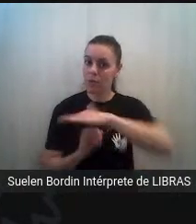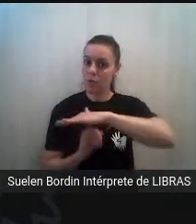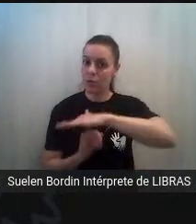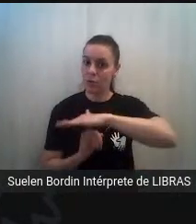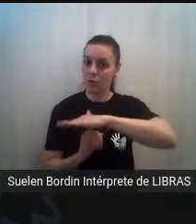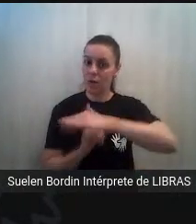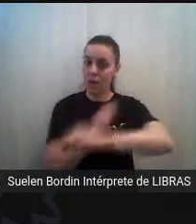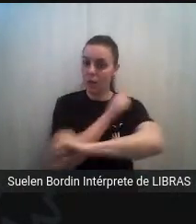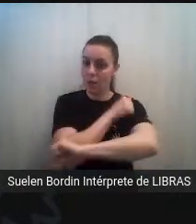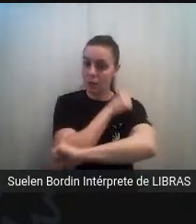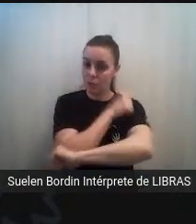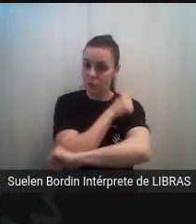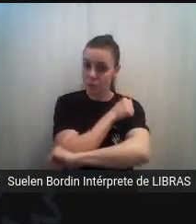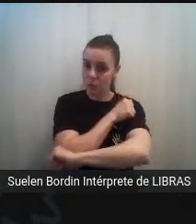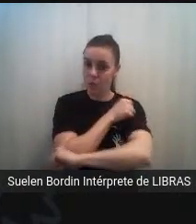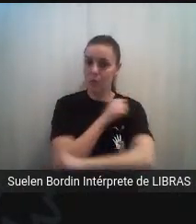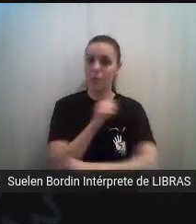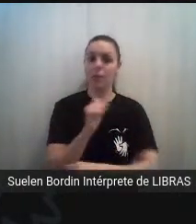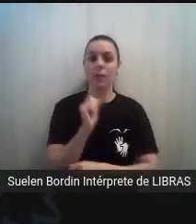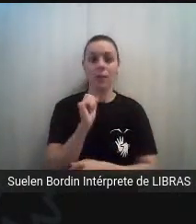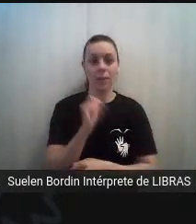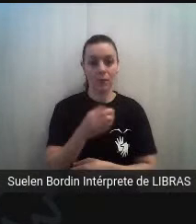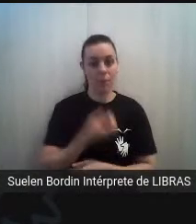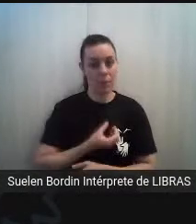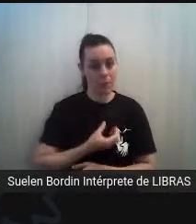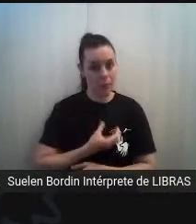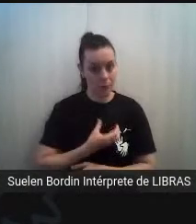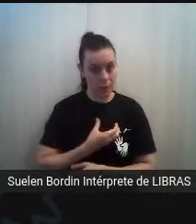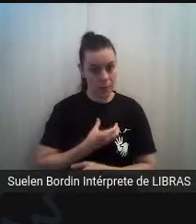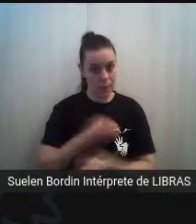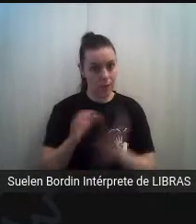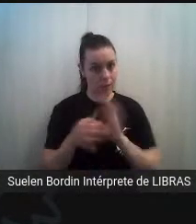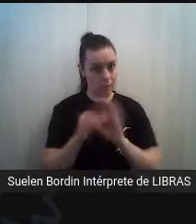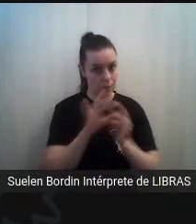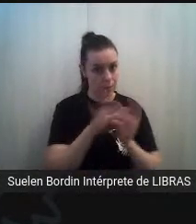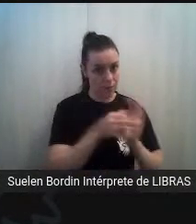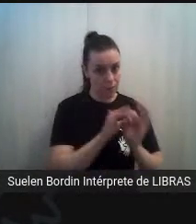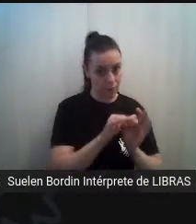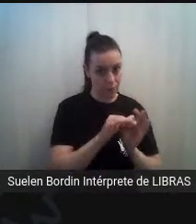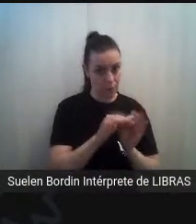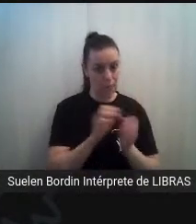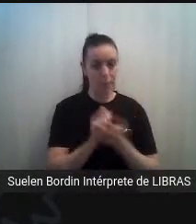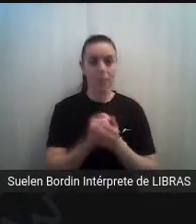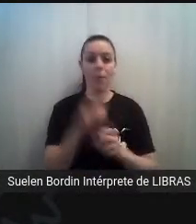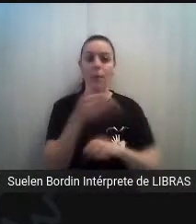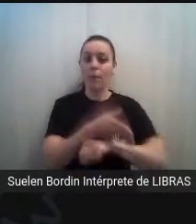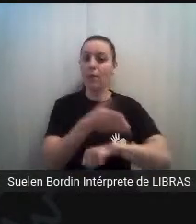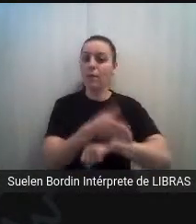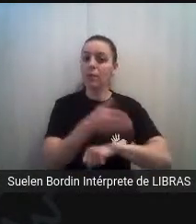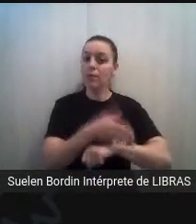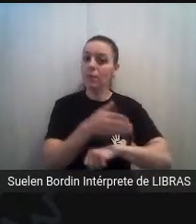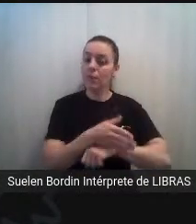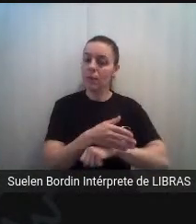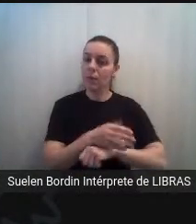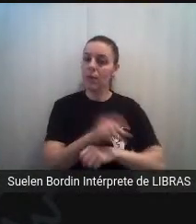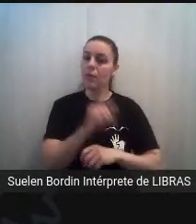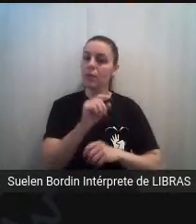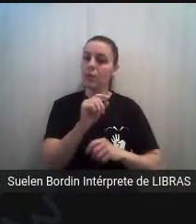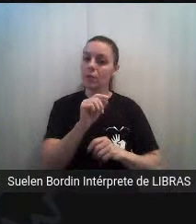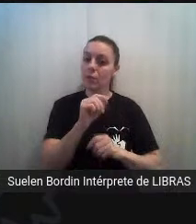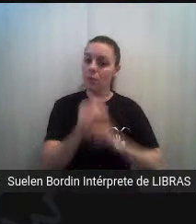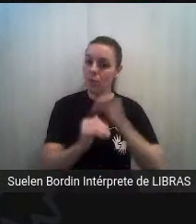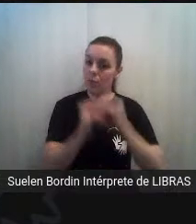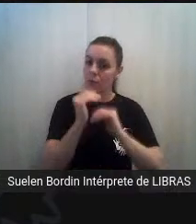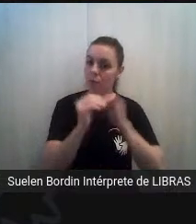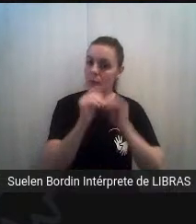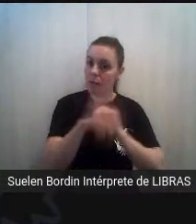que, né, foram medalhistas. Então, para fazer parte do processo seletivo também, né? Eu sei